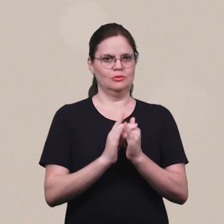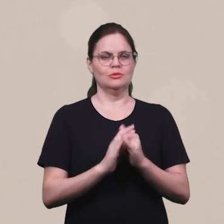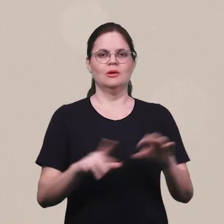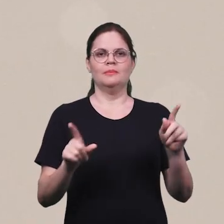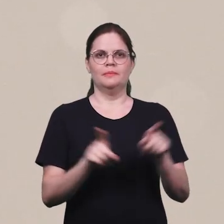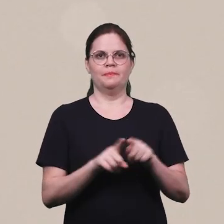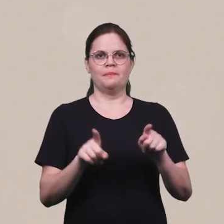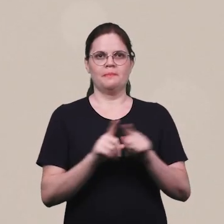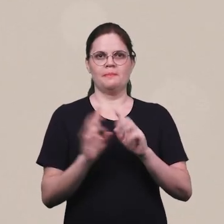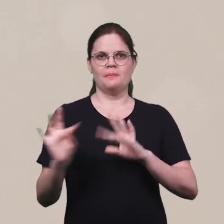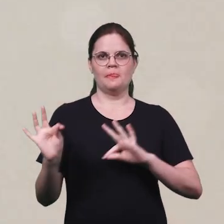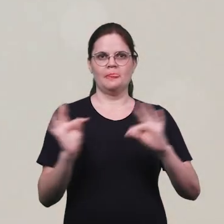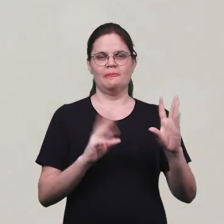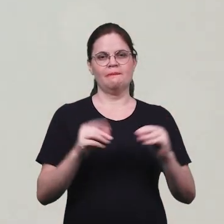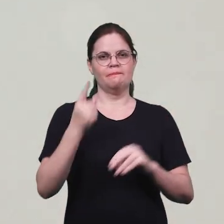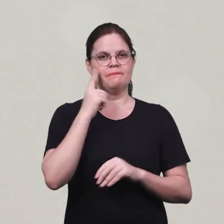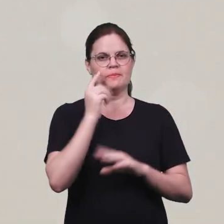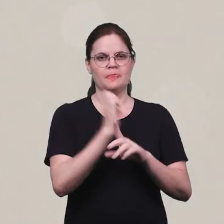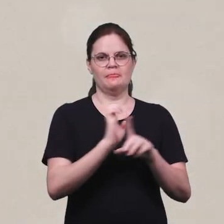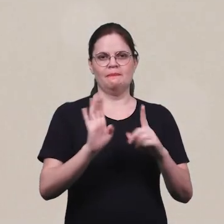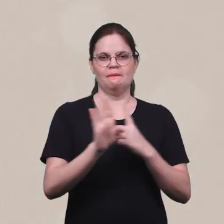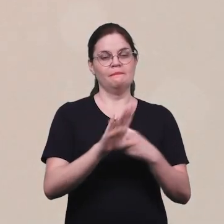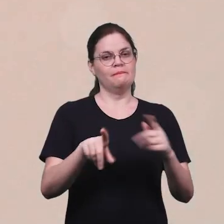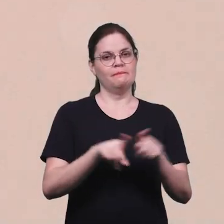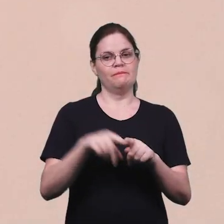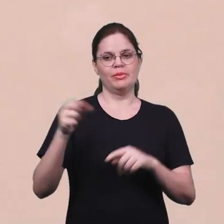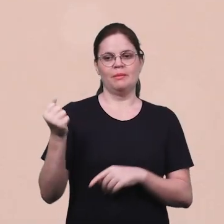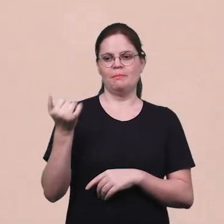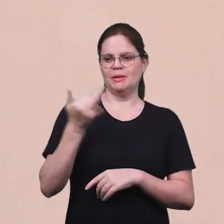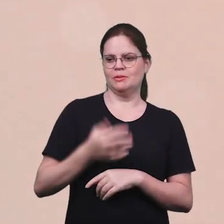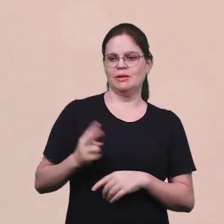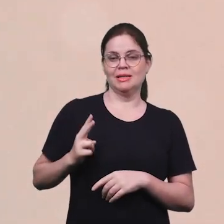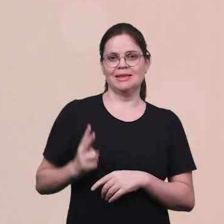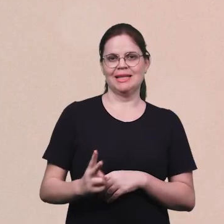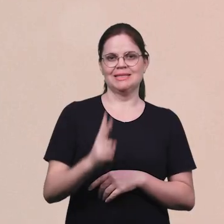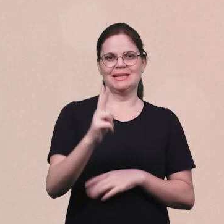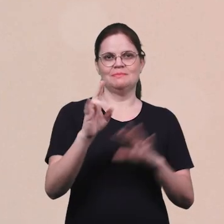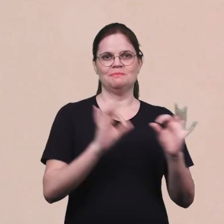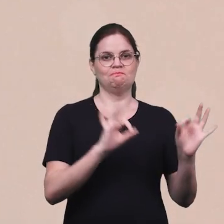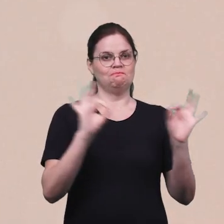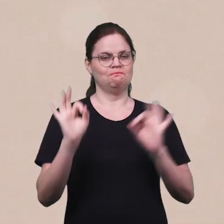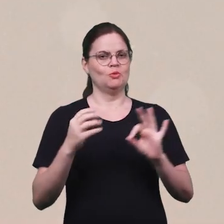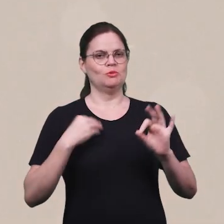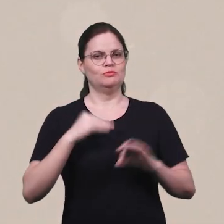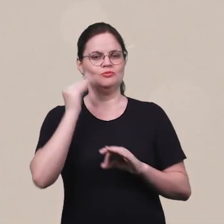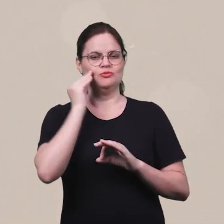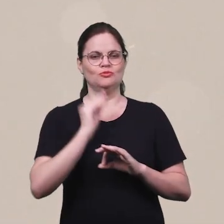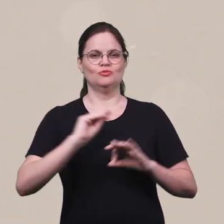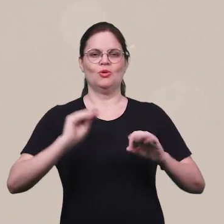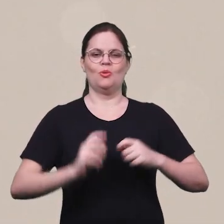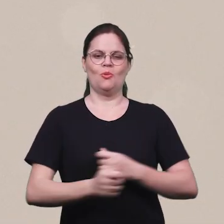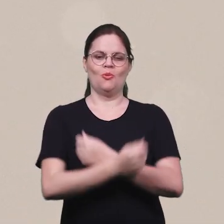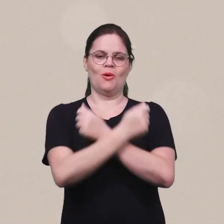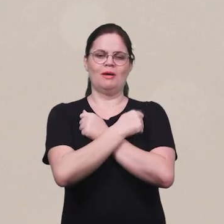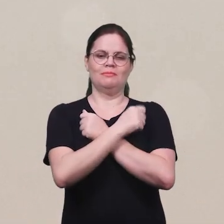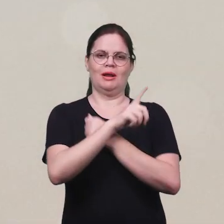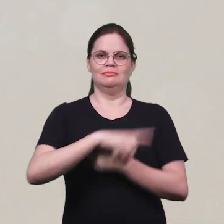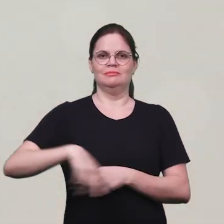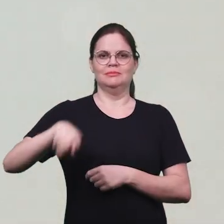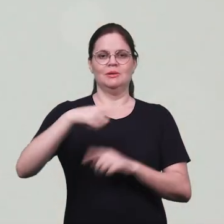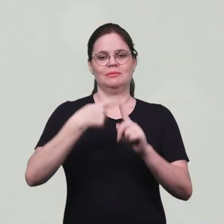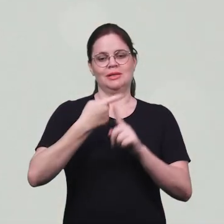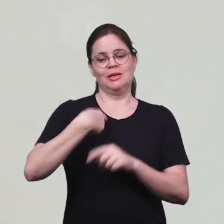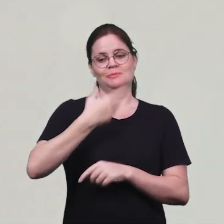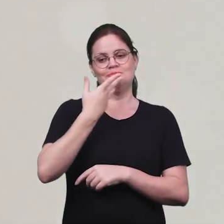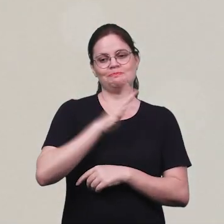YouTube, tudo. Ela assiste às EBD, às madrugadas, está sempre online aí, né, assistindo nós. Queria mandar um abraço para ela, porque ela sempre, desde